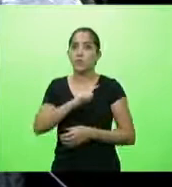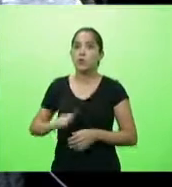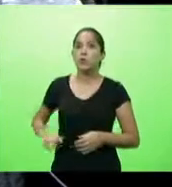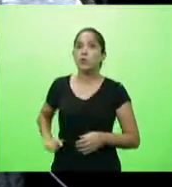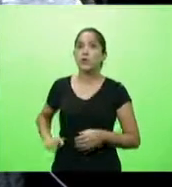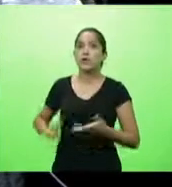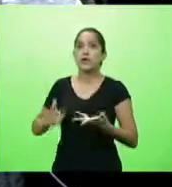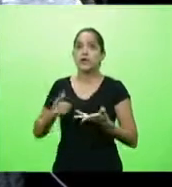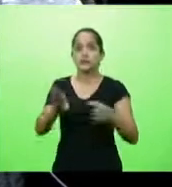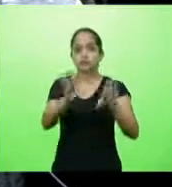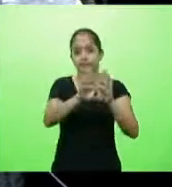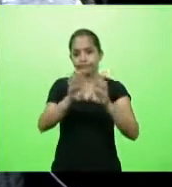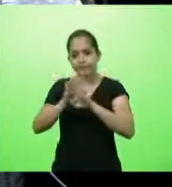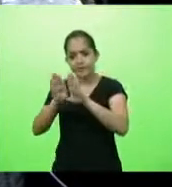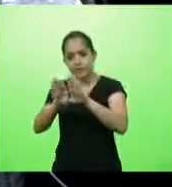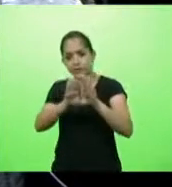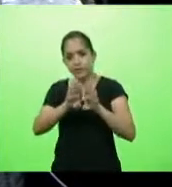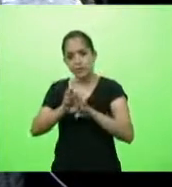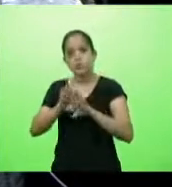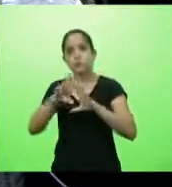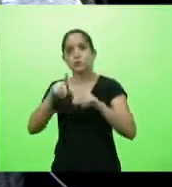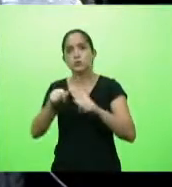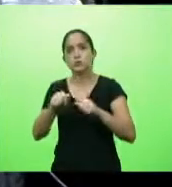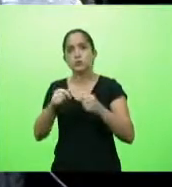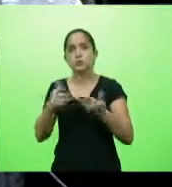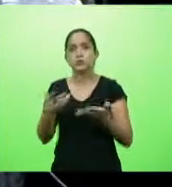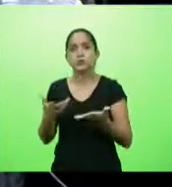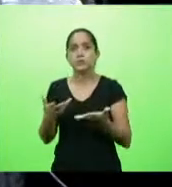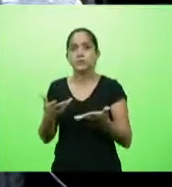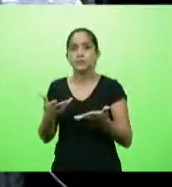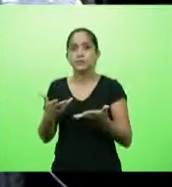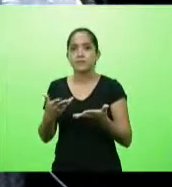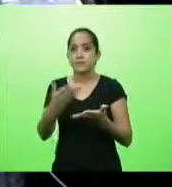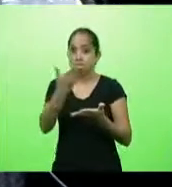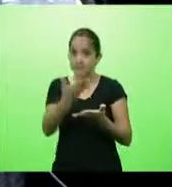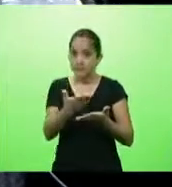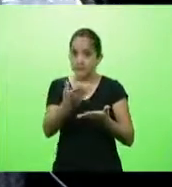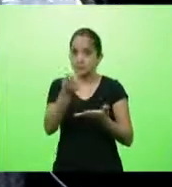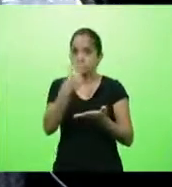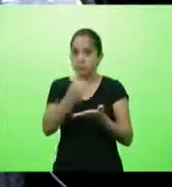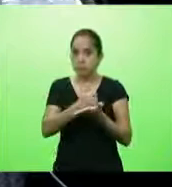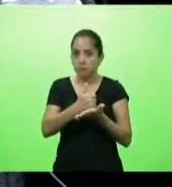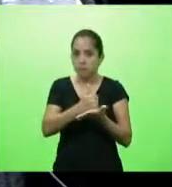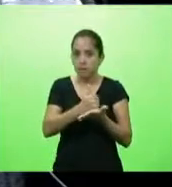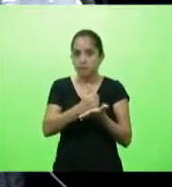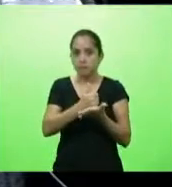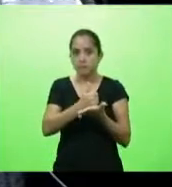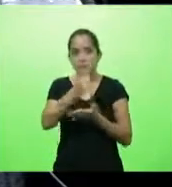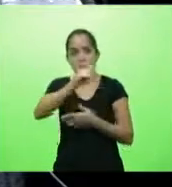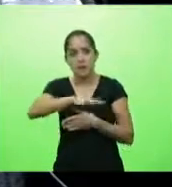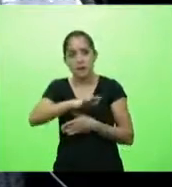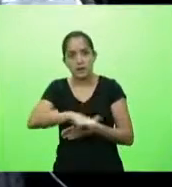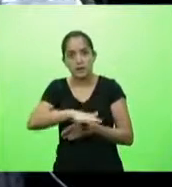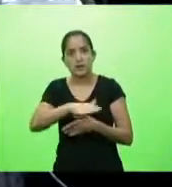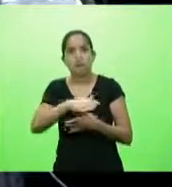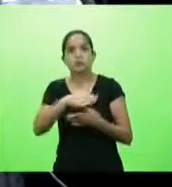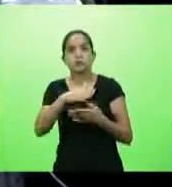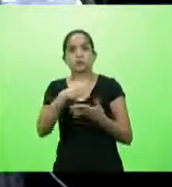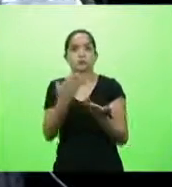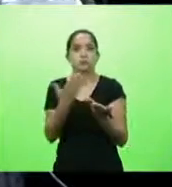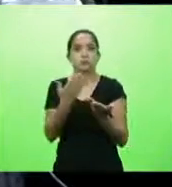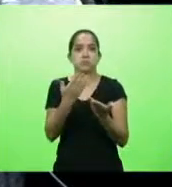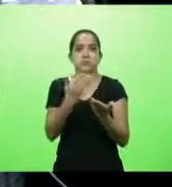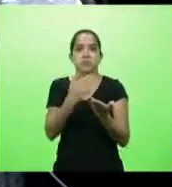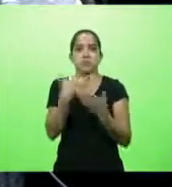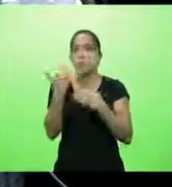fazer lockdown. E aí uma medida está aqui barata, não mata ninguém, que não faz mal